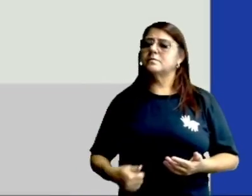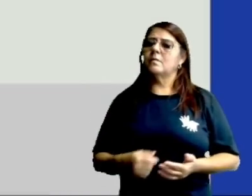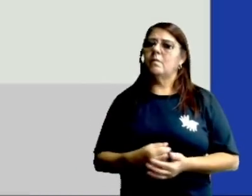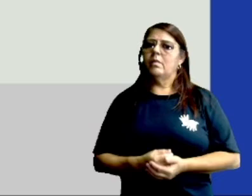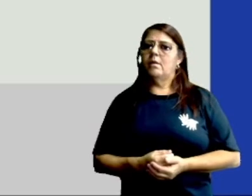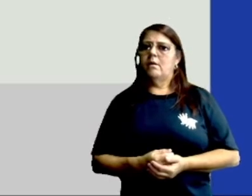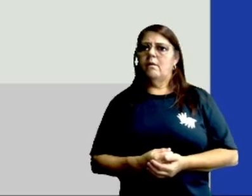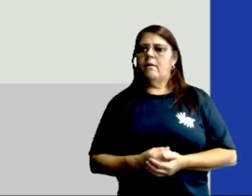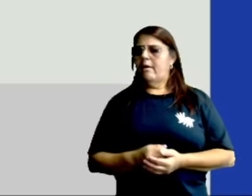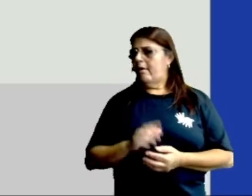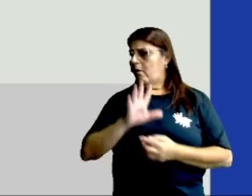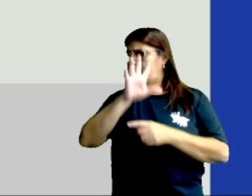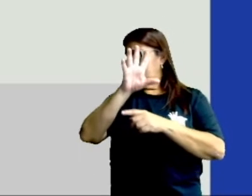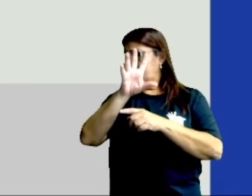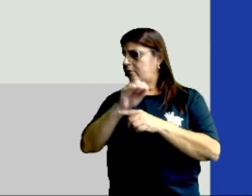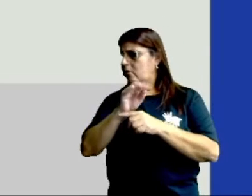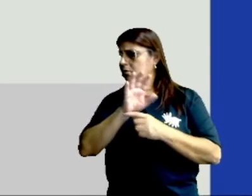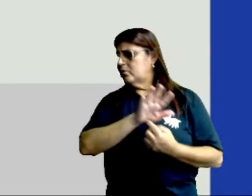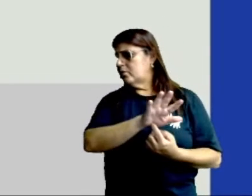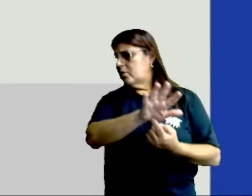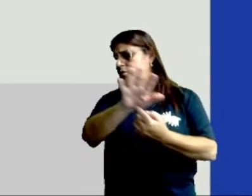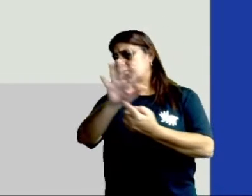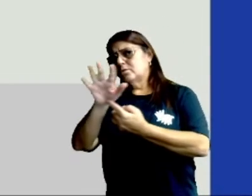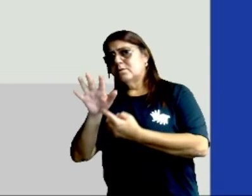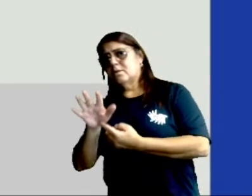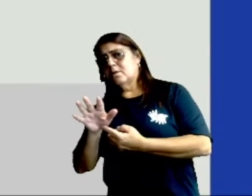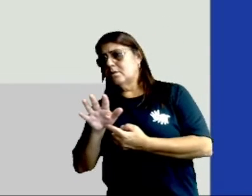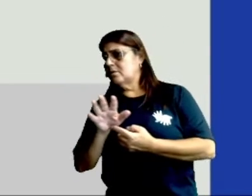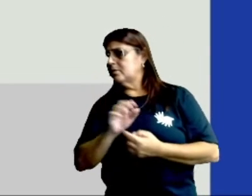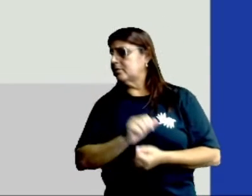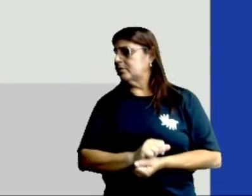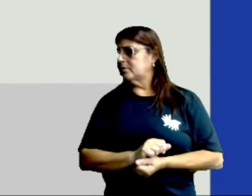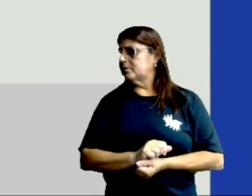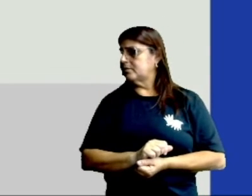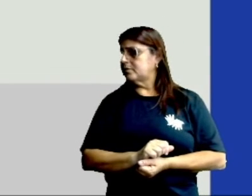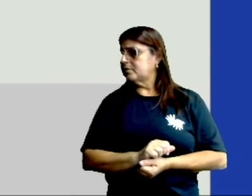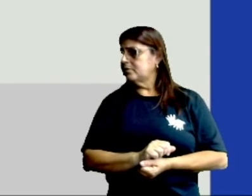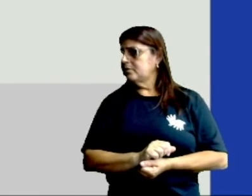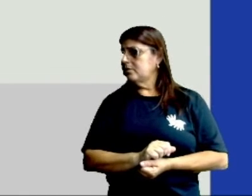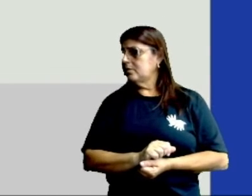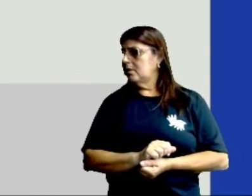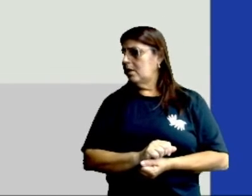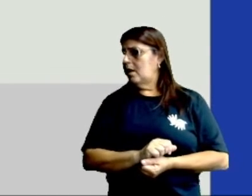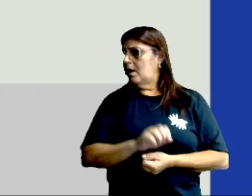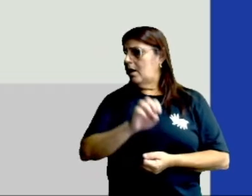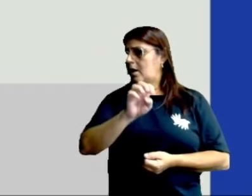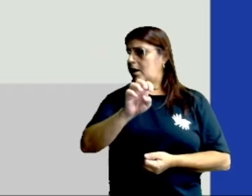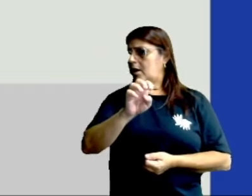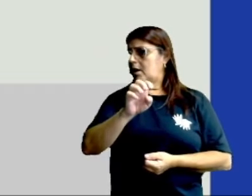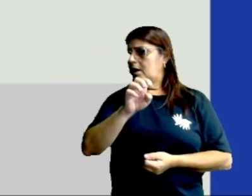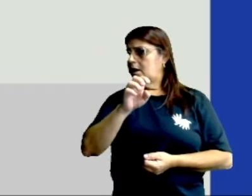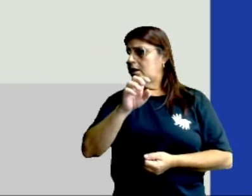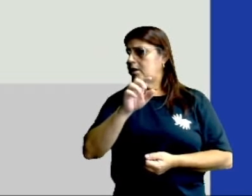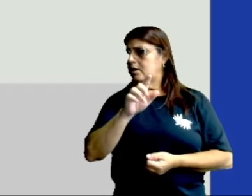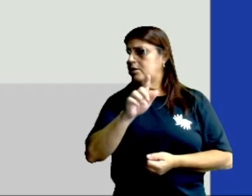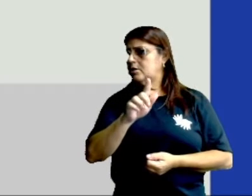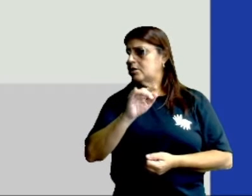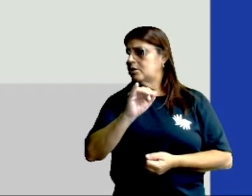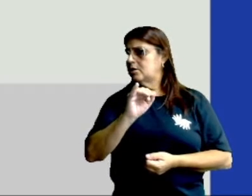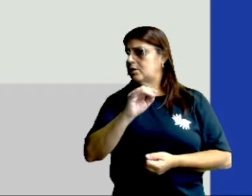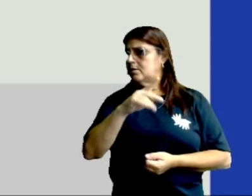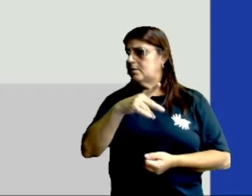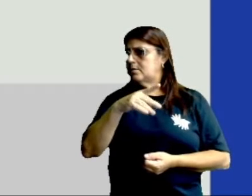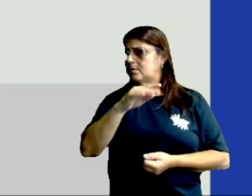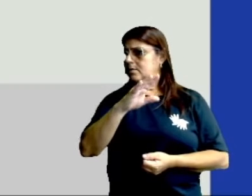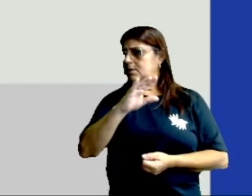É isso aí é uma imagem mostrando para vocês aqueles dias que eu tava falando agora pouco aqueles canais né é essas